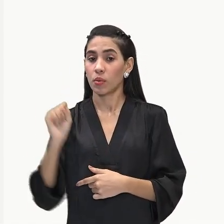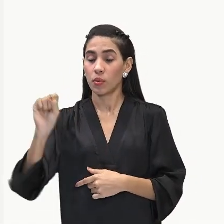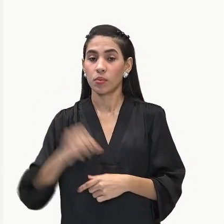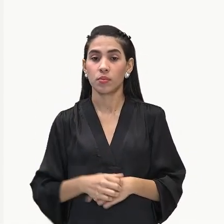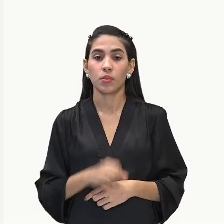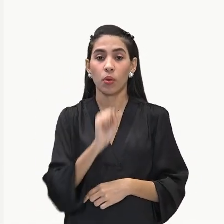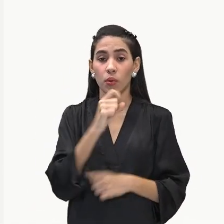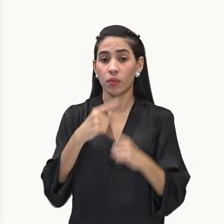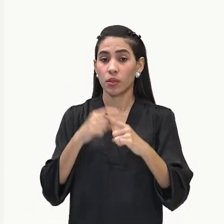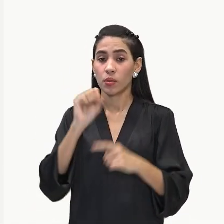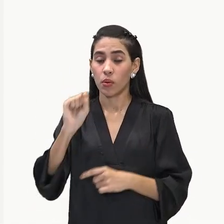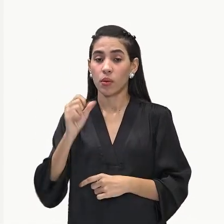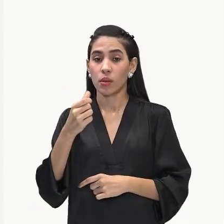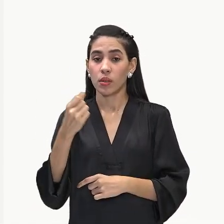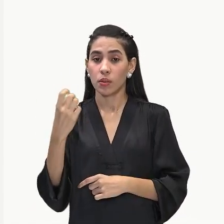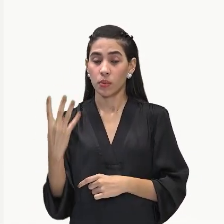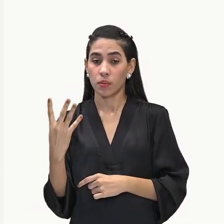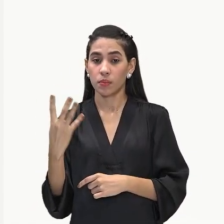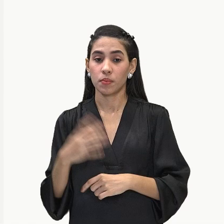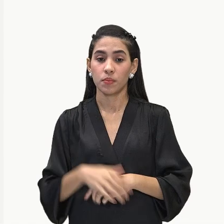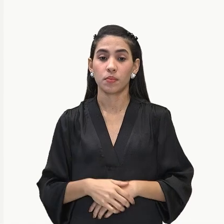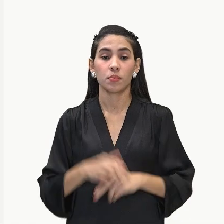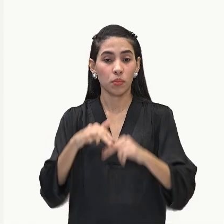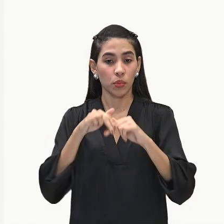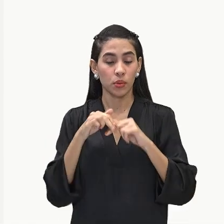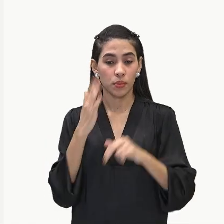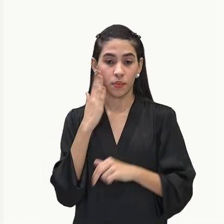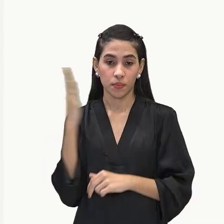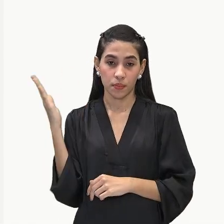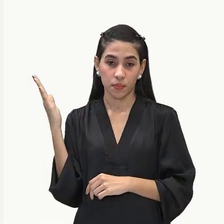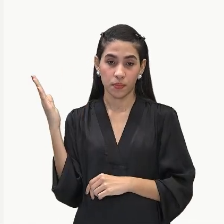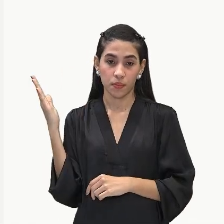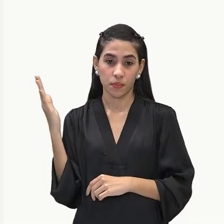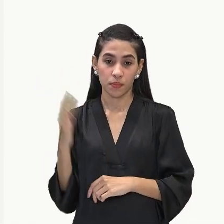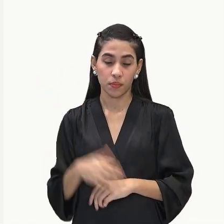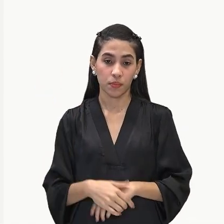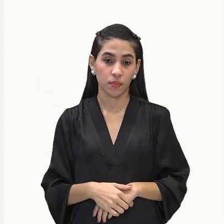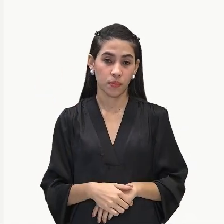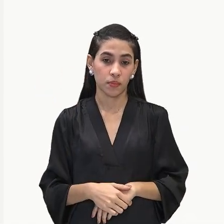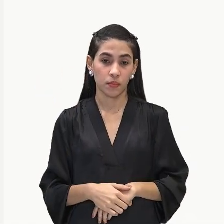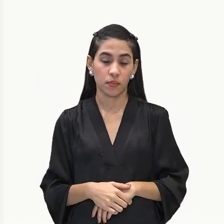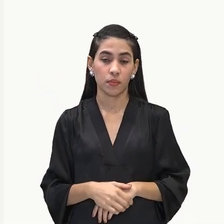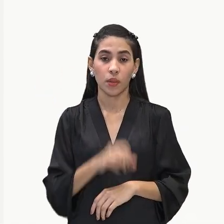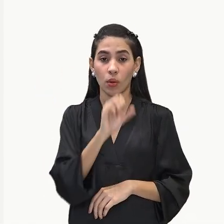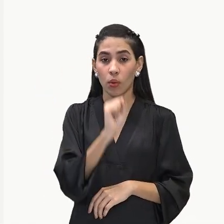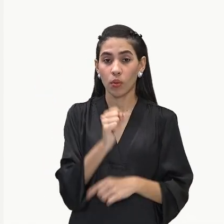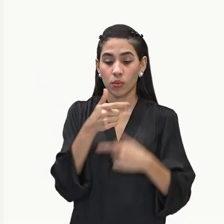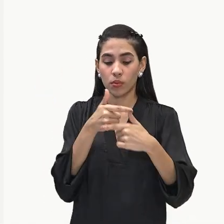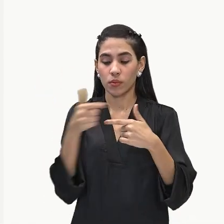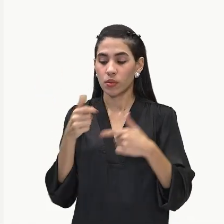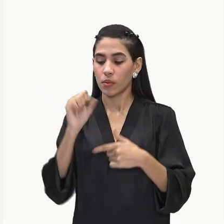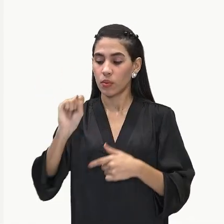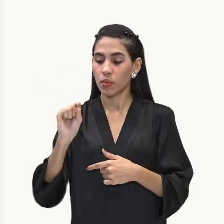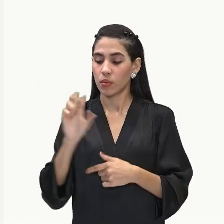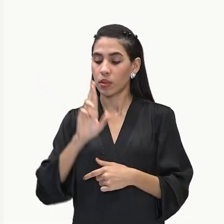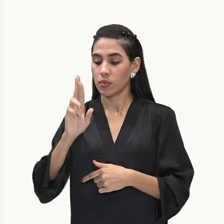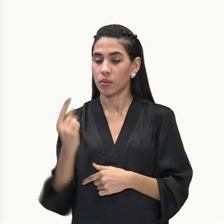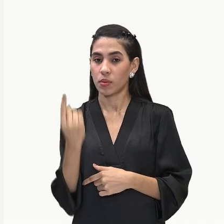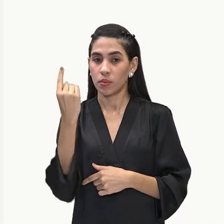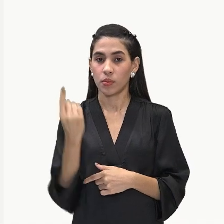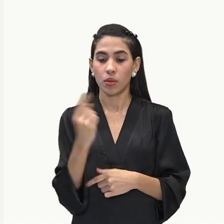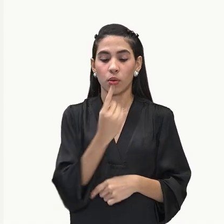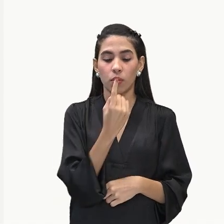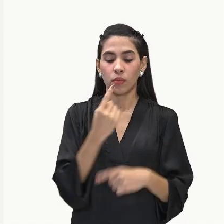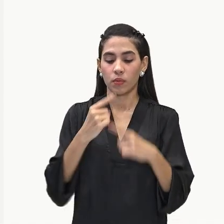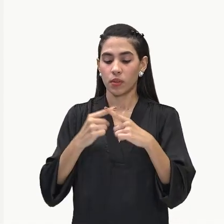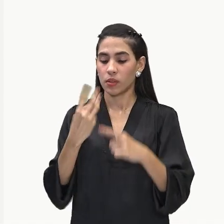vezes 8, 64. Por isso que apareceu 64. 8 dividido para 8, 1. 1 vezes